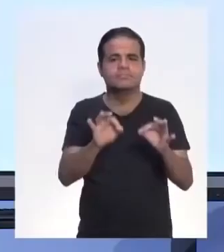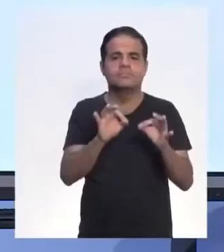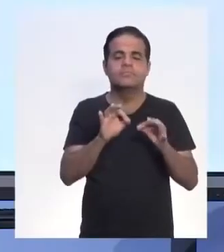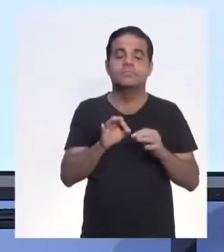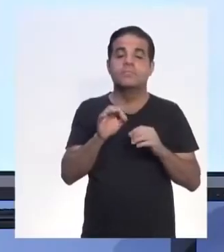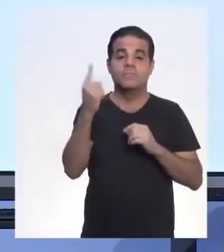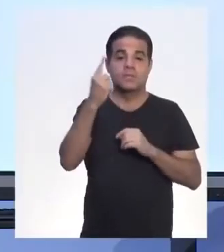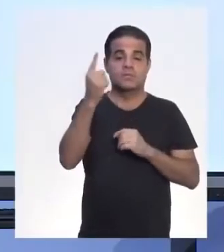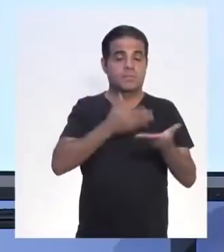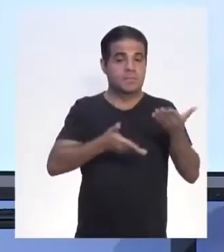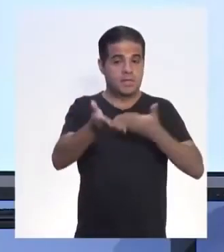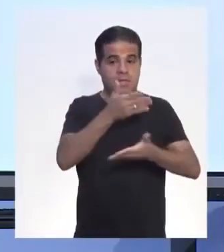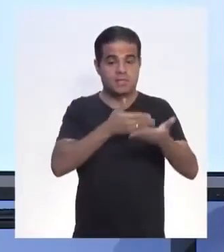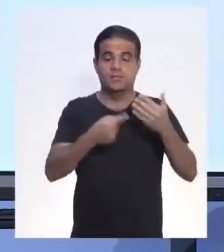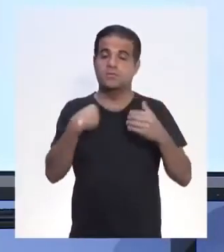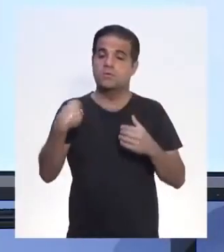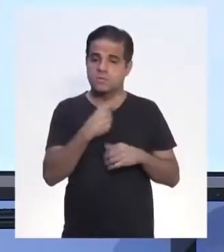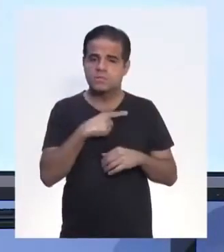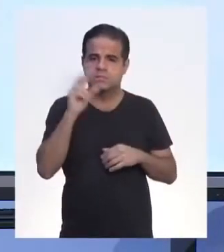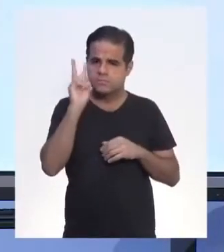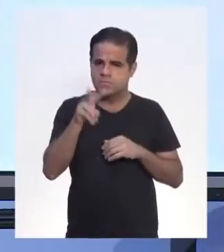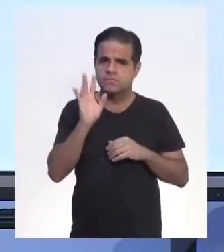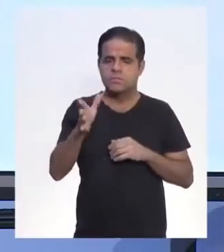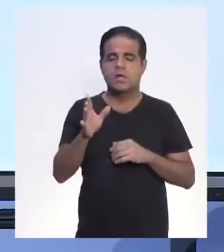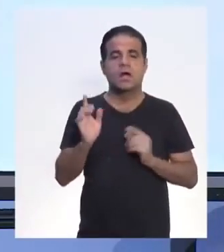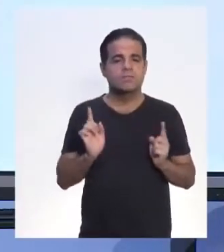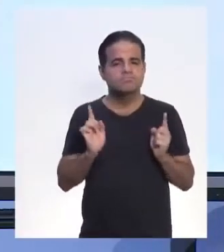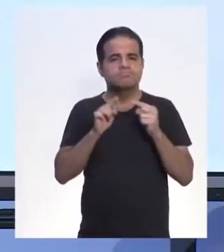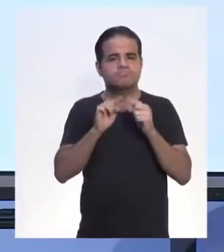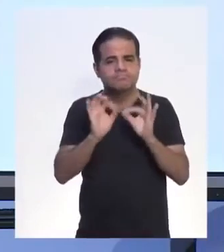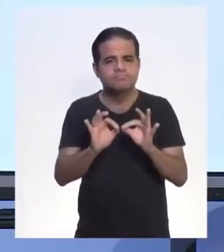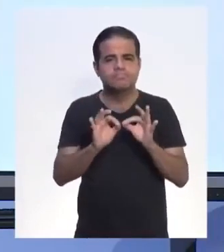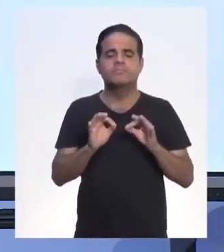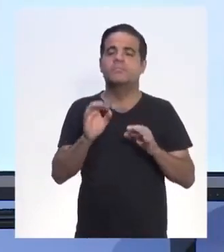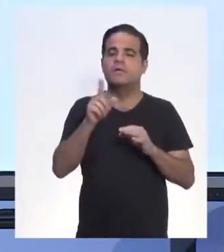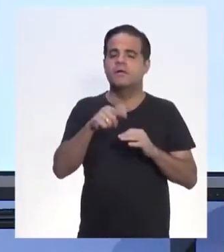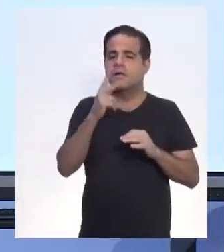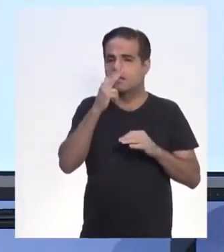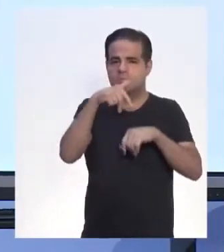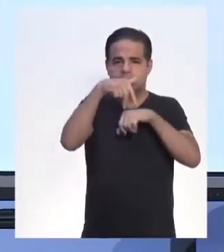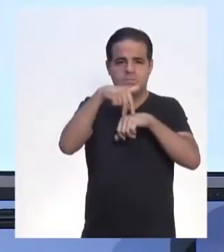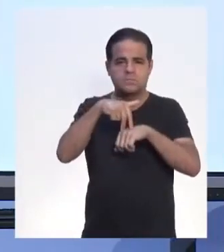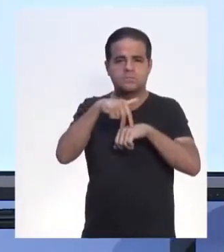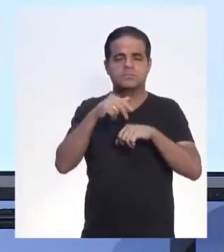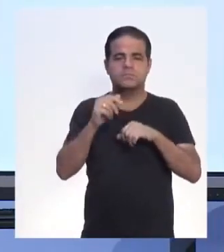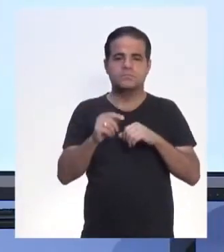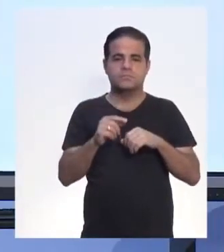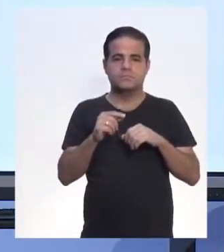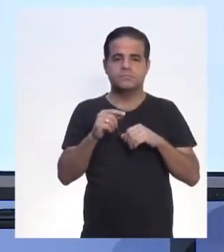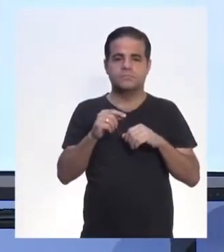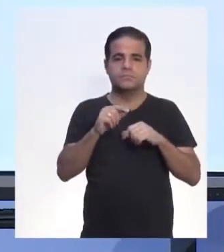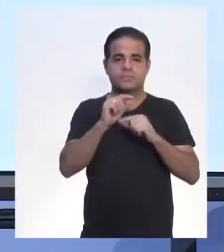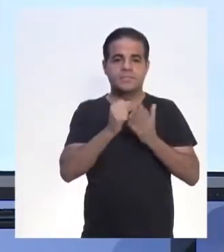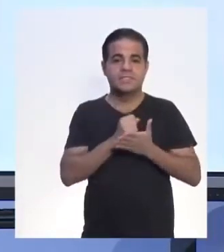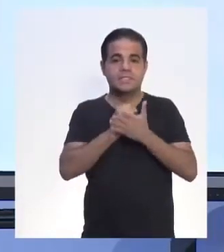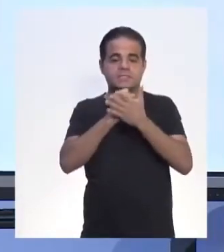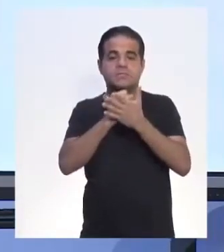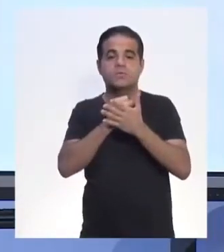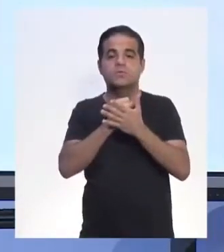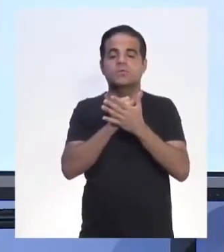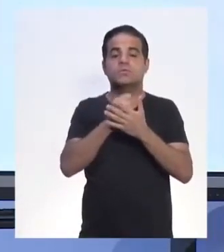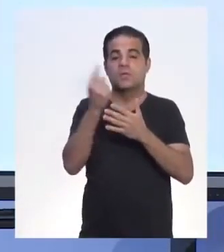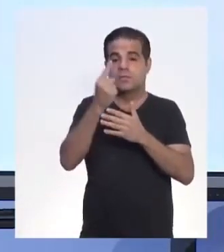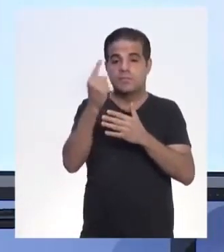Então, essa primeira relação que nós vimos é a correspondência. Então, é como se a posição tivesse você transportando.